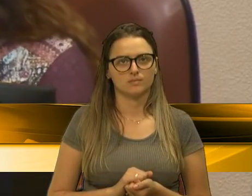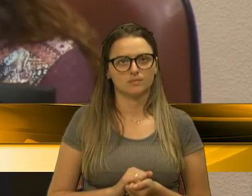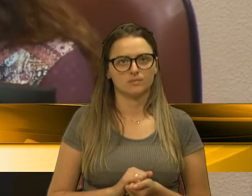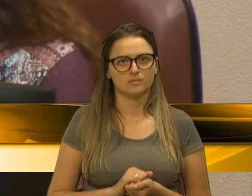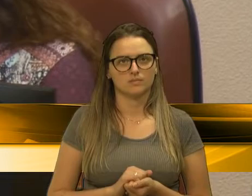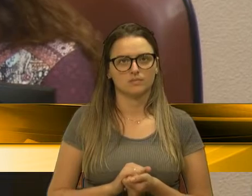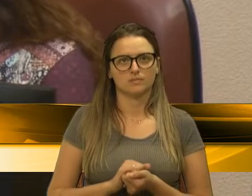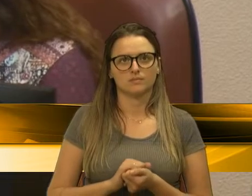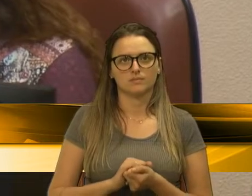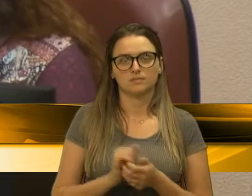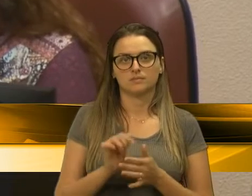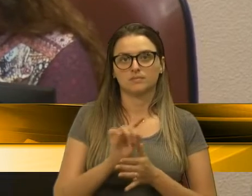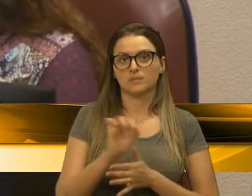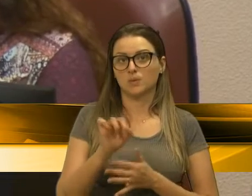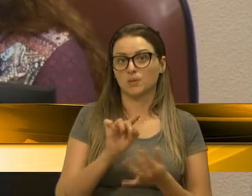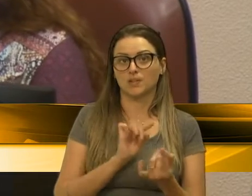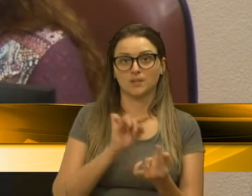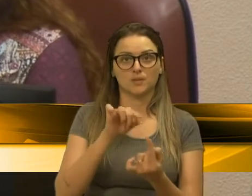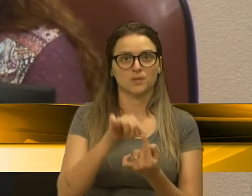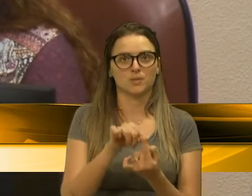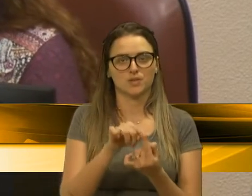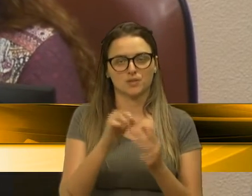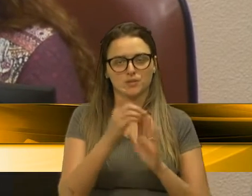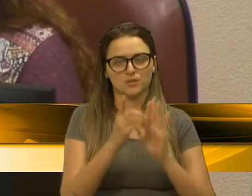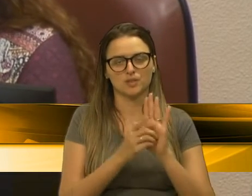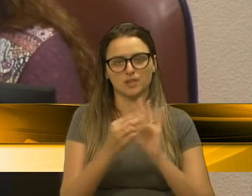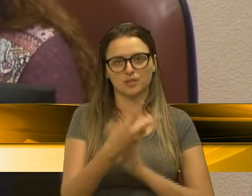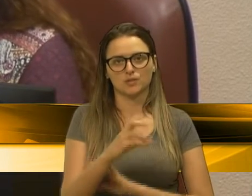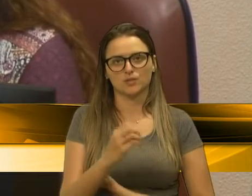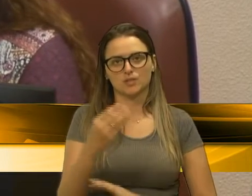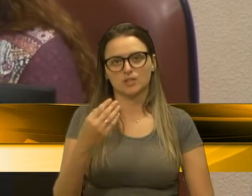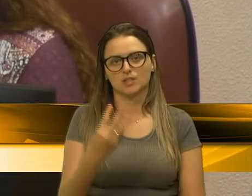Destarte, não sendo objetivo do decreto do Executivo número